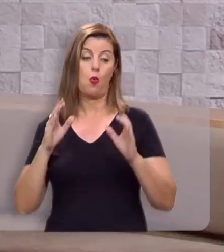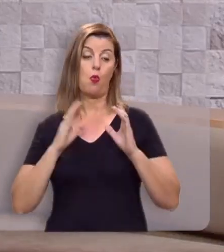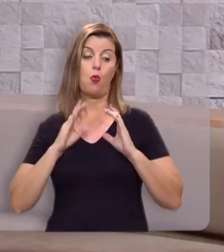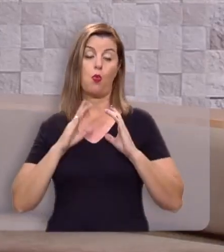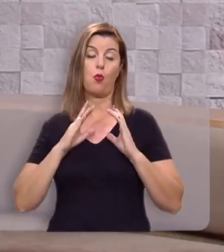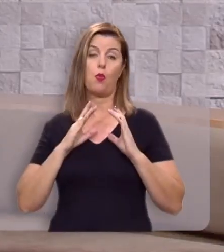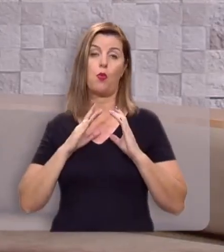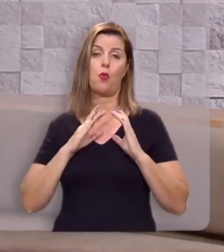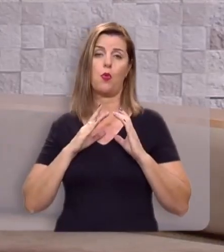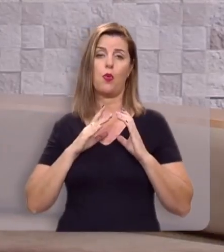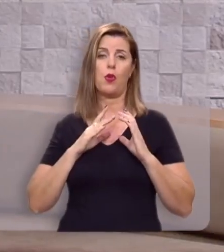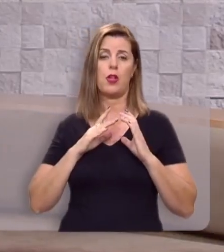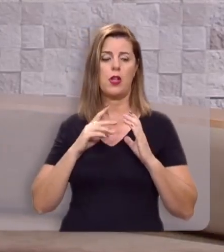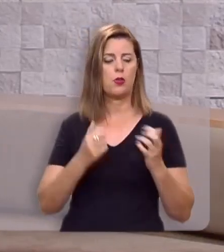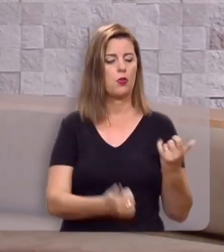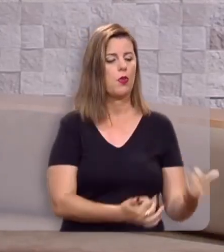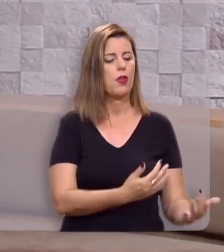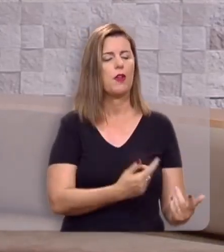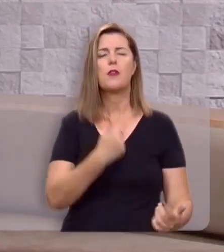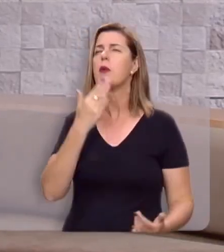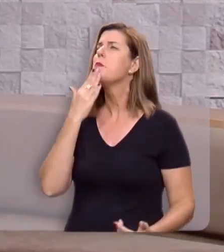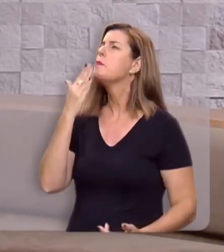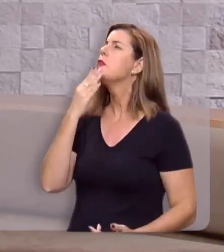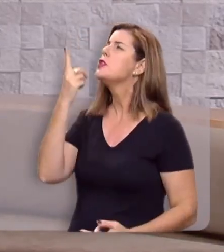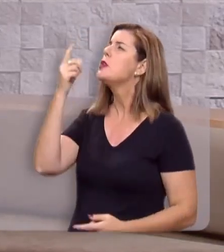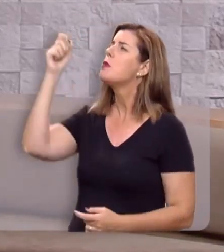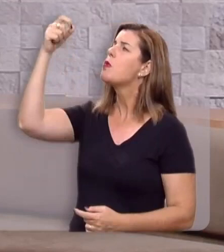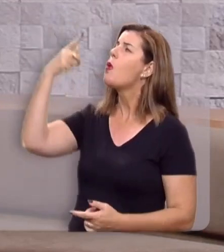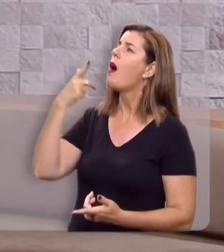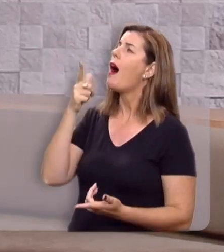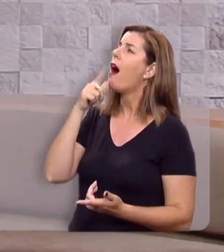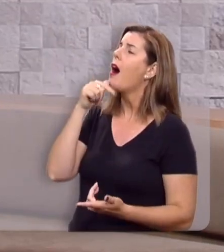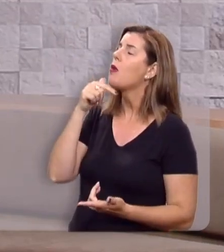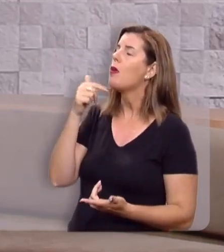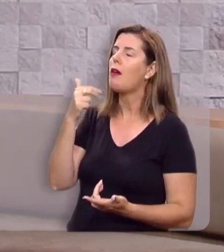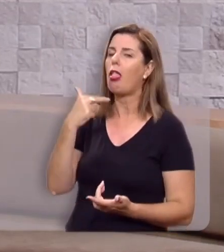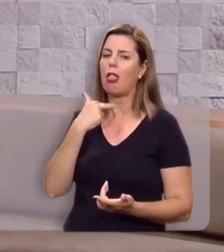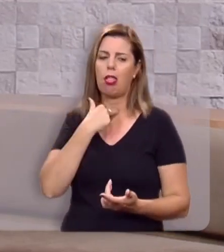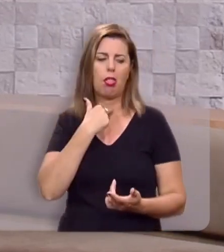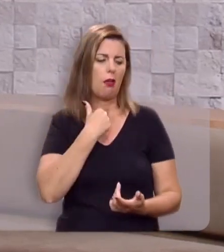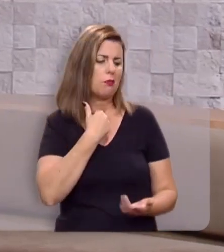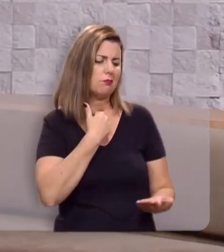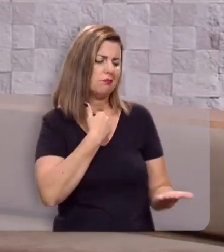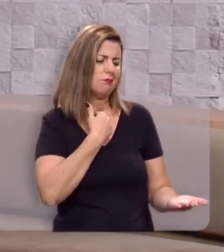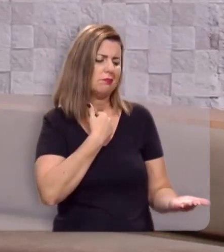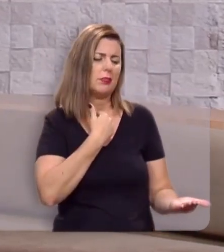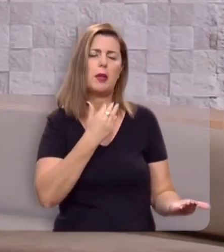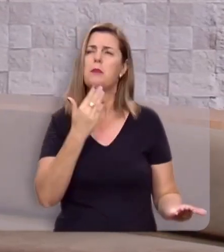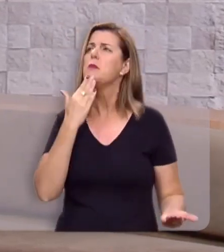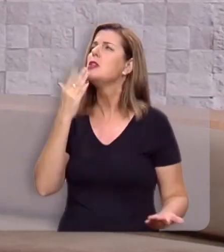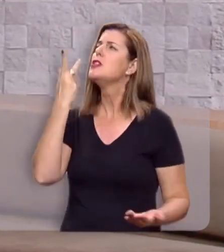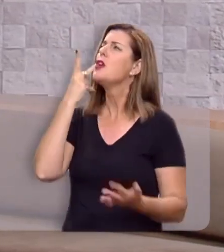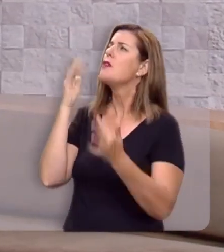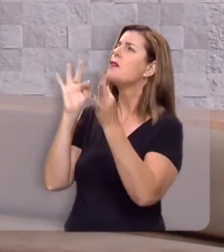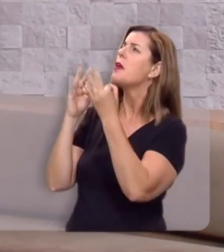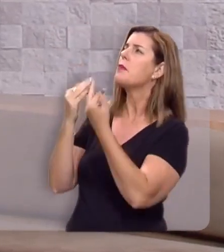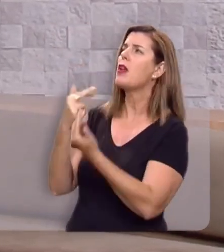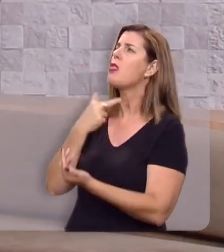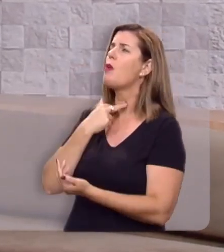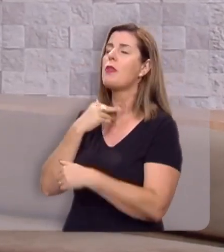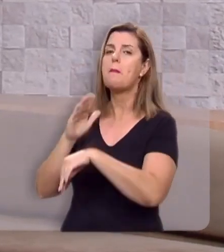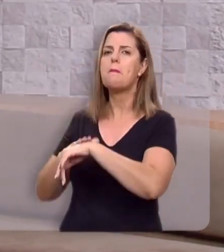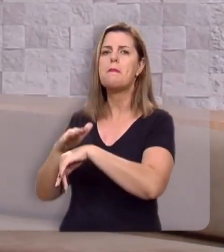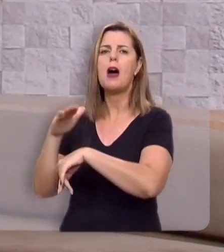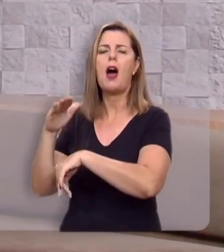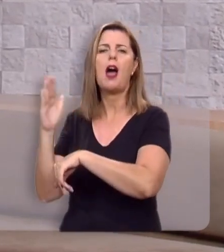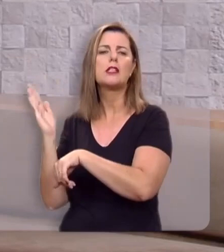O rico lá no céu clamou por uma gota d'água e nem isso lhe foi dado. Ele clamou pela sua família, mas não tinha